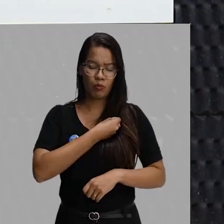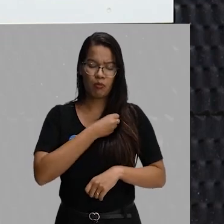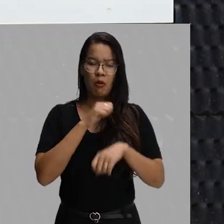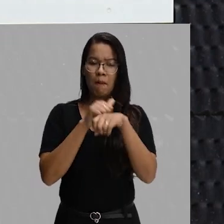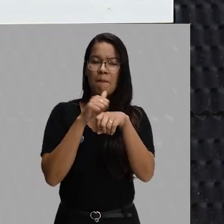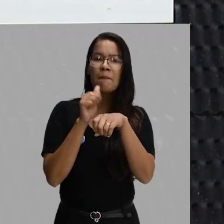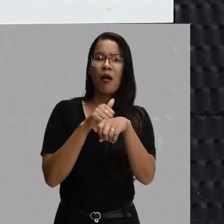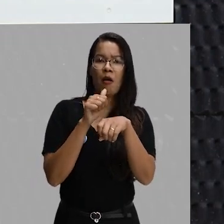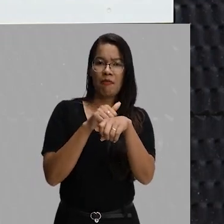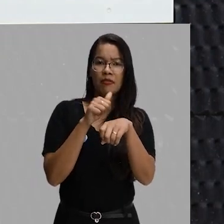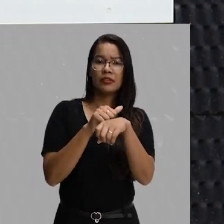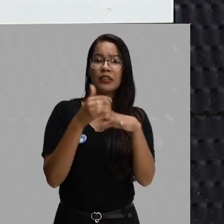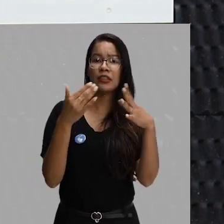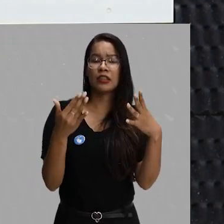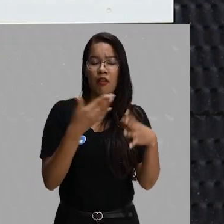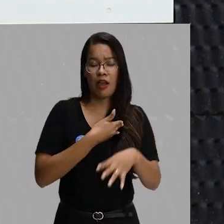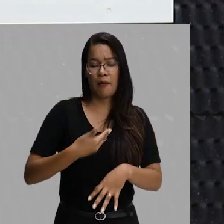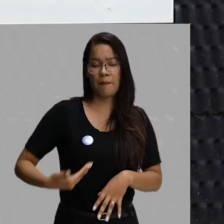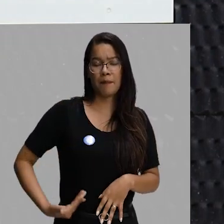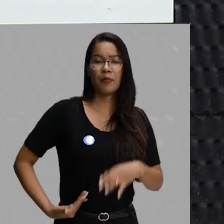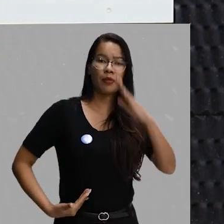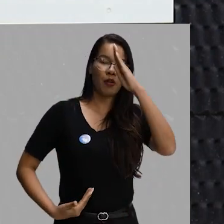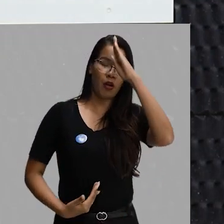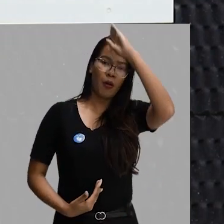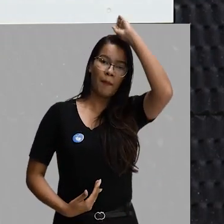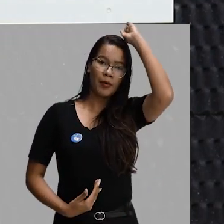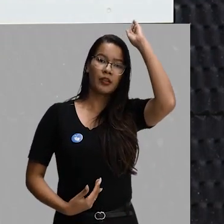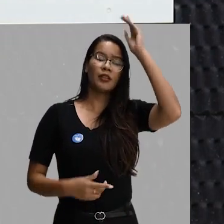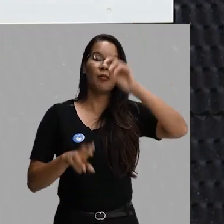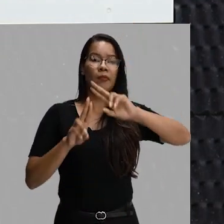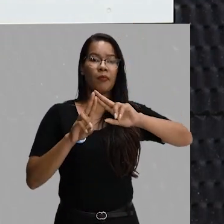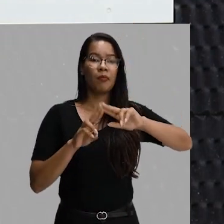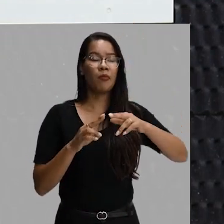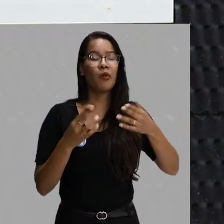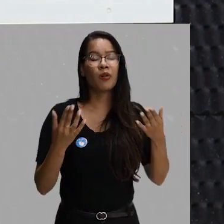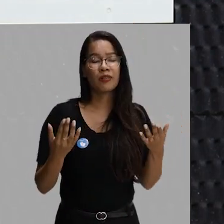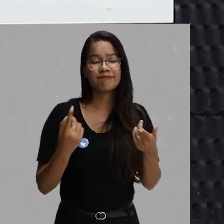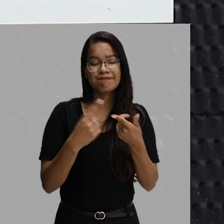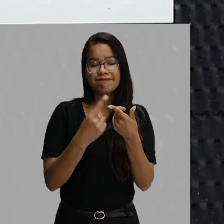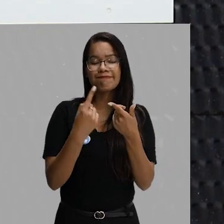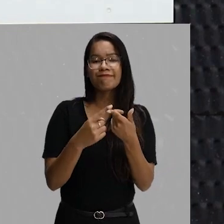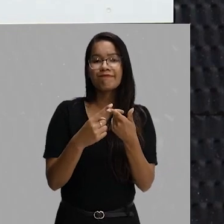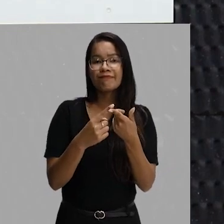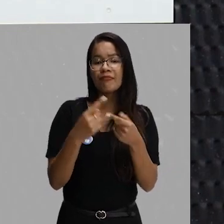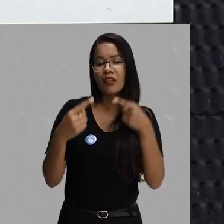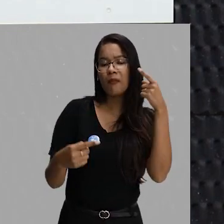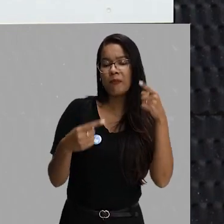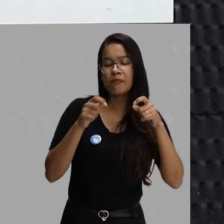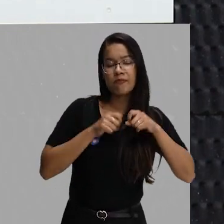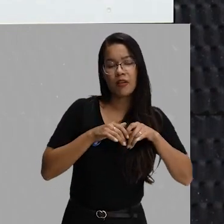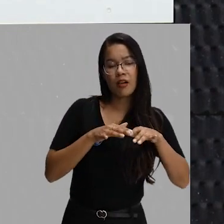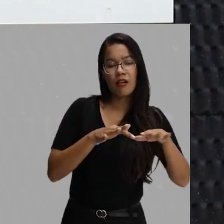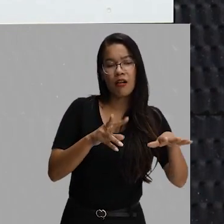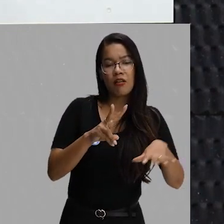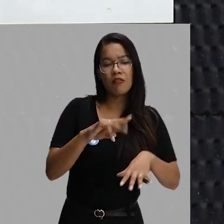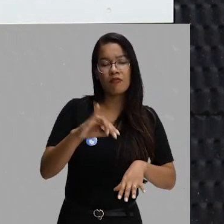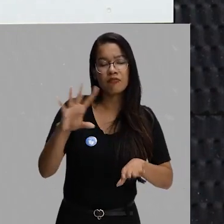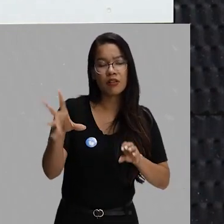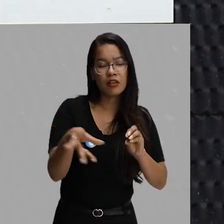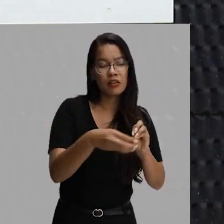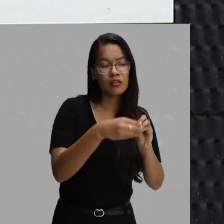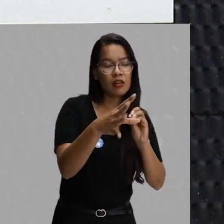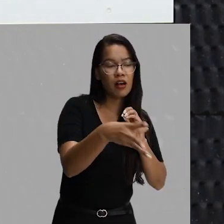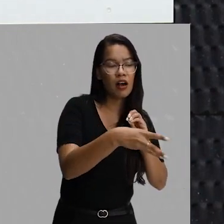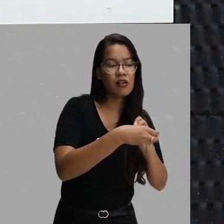miseráveis. Então, essa República Romana, por conta dessa política expansionista que vai trazer essa